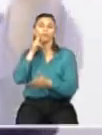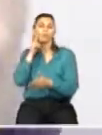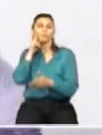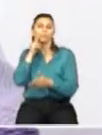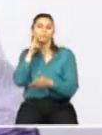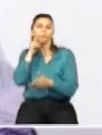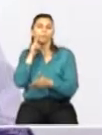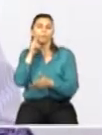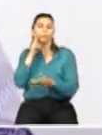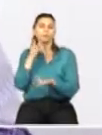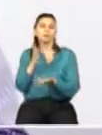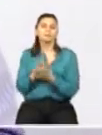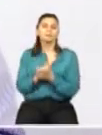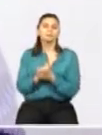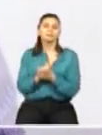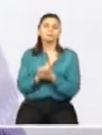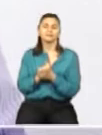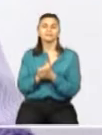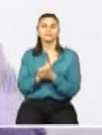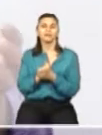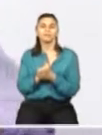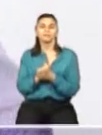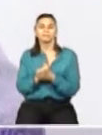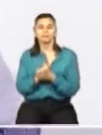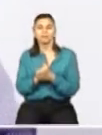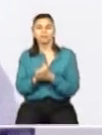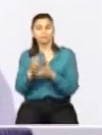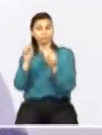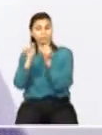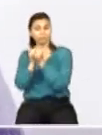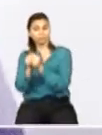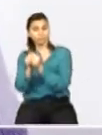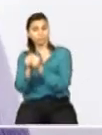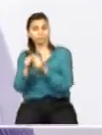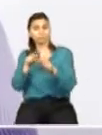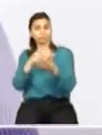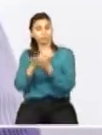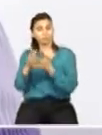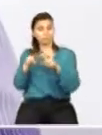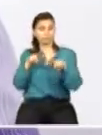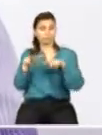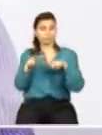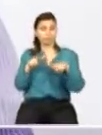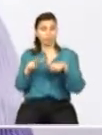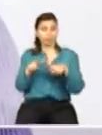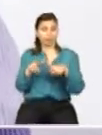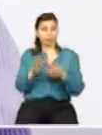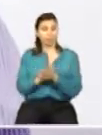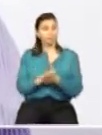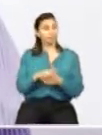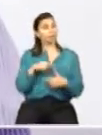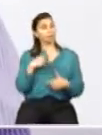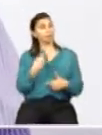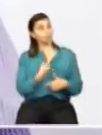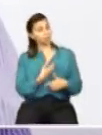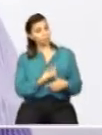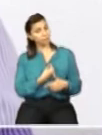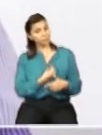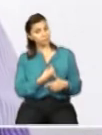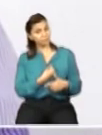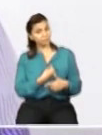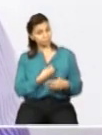não delongar, que nós temos só 6 minutos, o certo é que a nossa trajetória aqui tem sido uma trajetória de